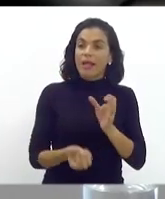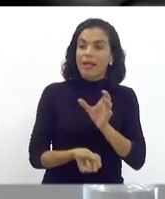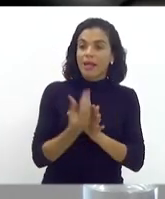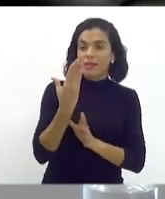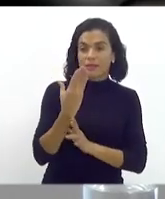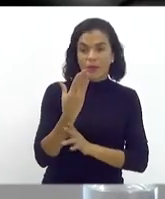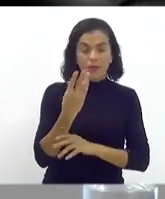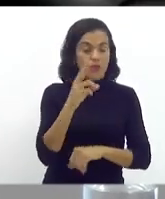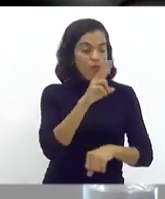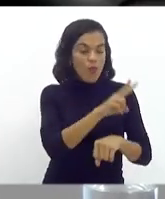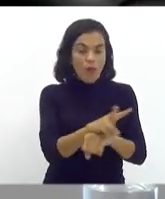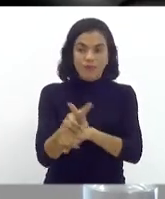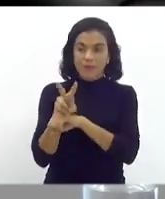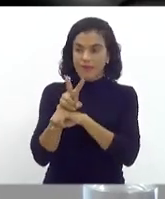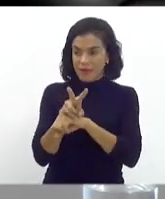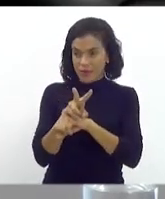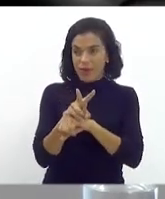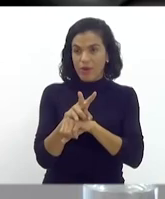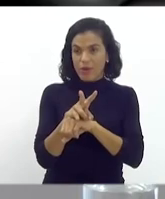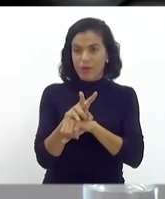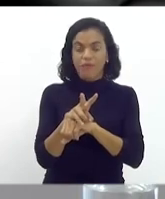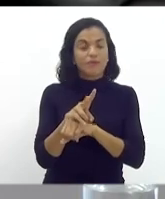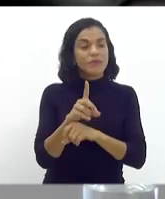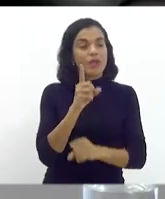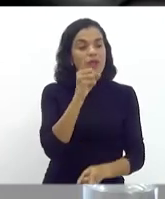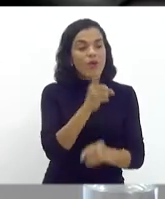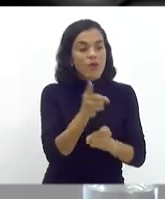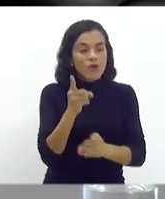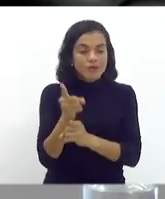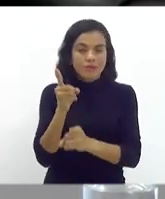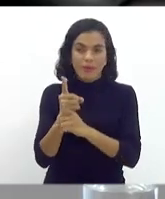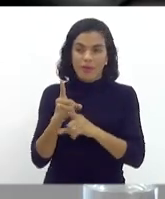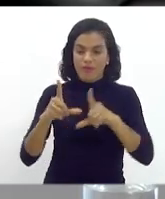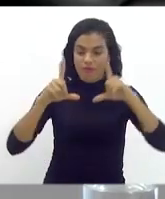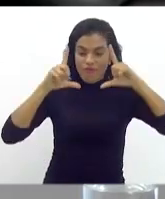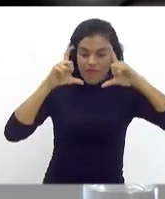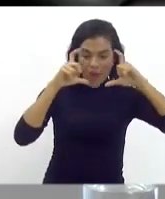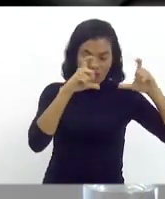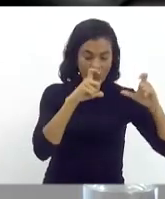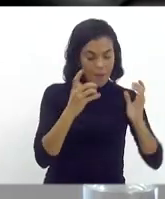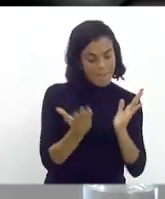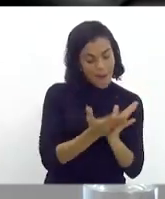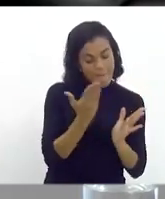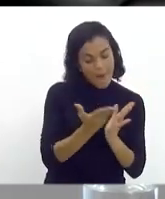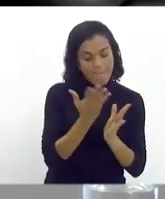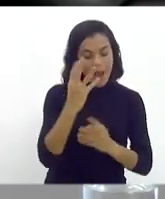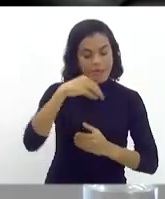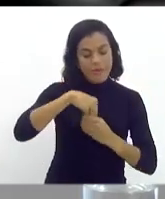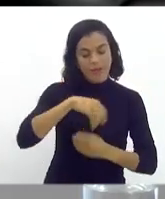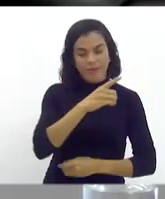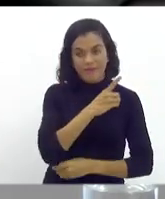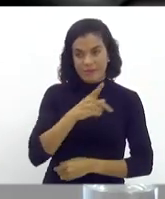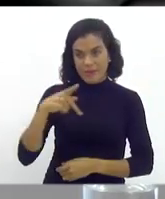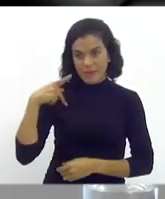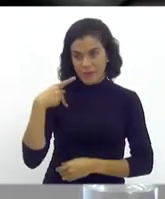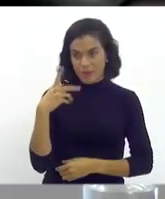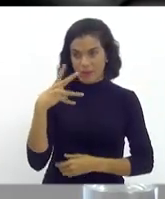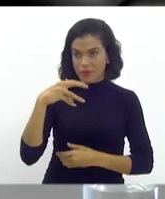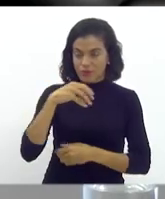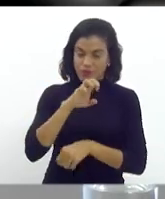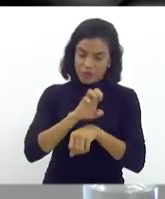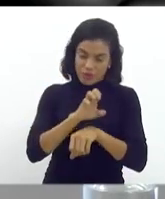criação de um Observatório de reconhecimento fotográfico no âmbito da Defensoria Pública do Estado do Rio de